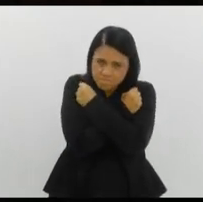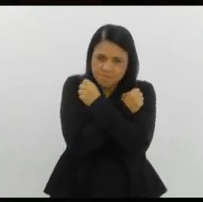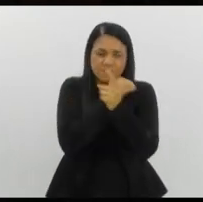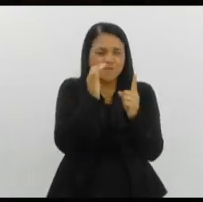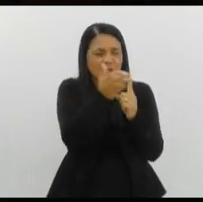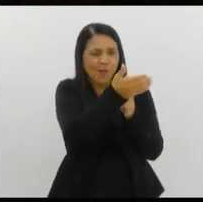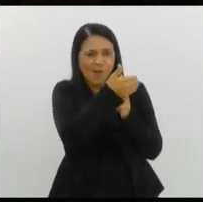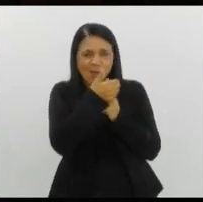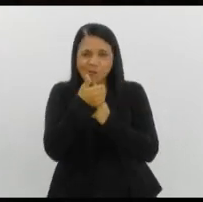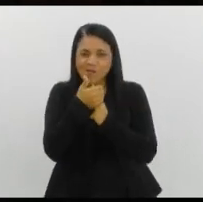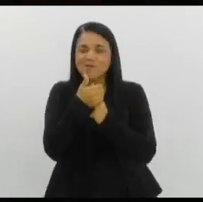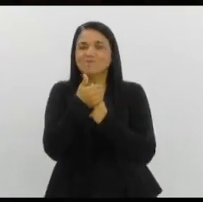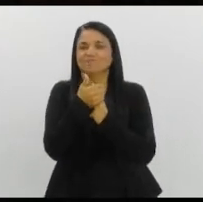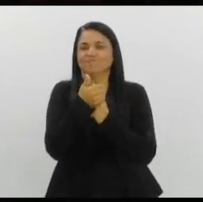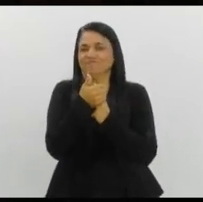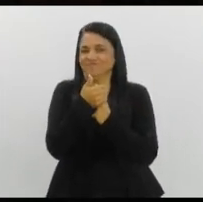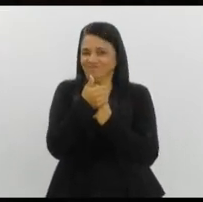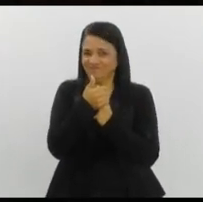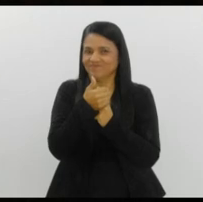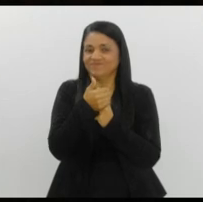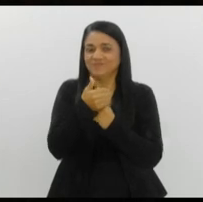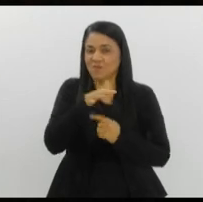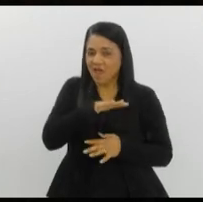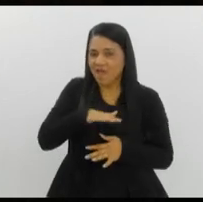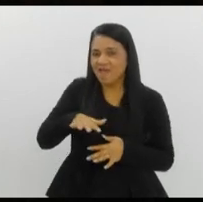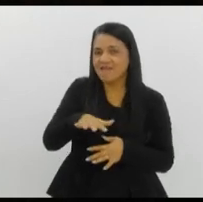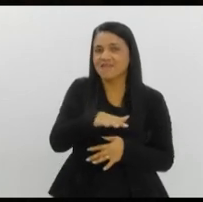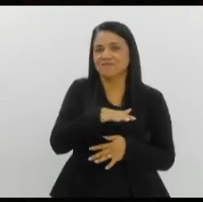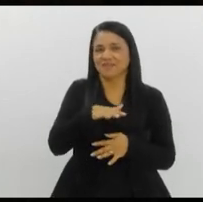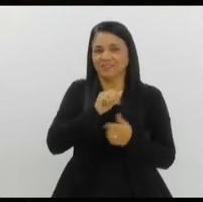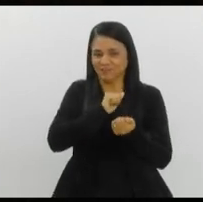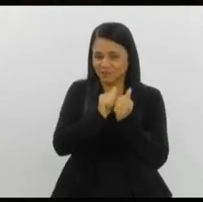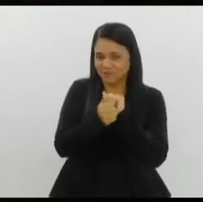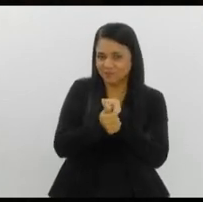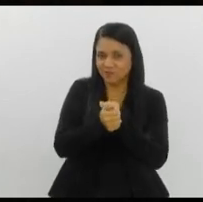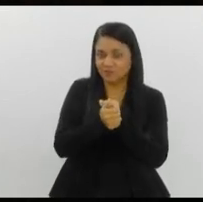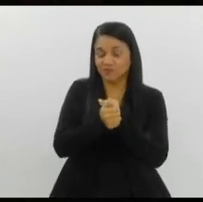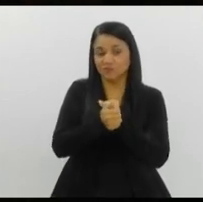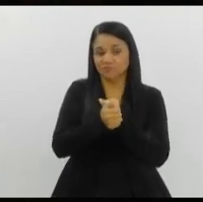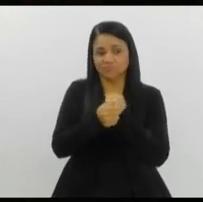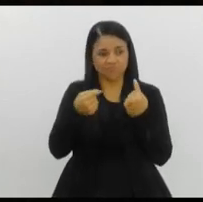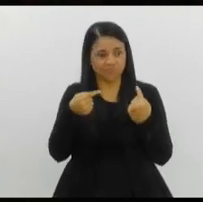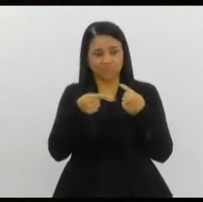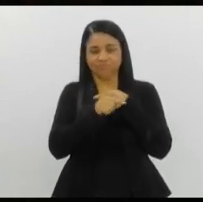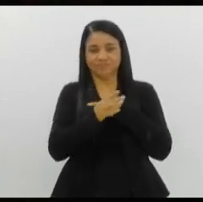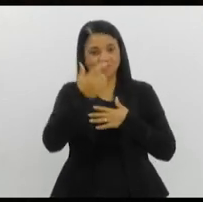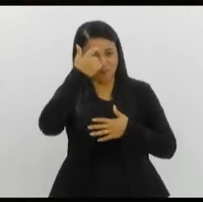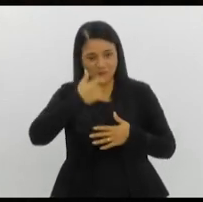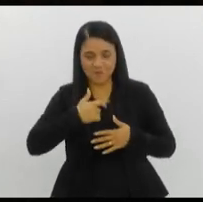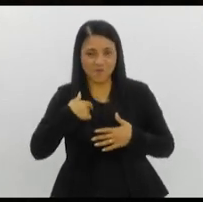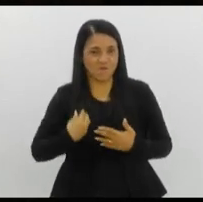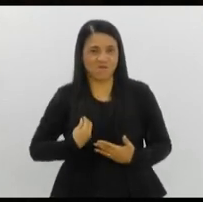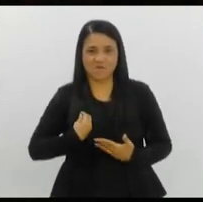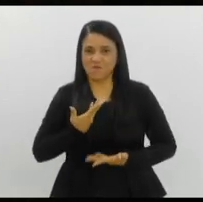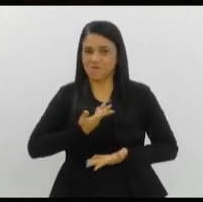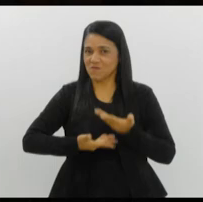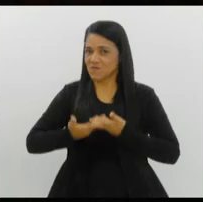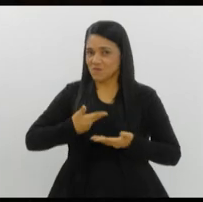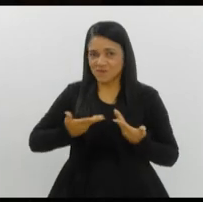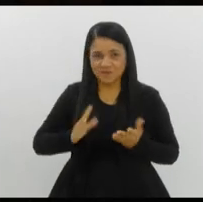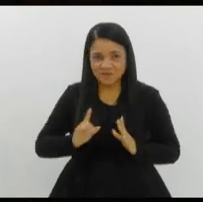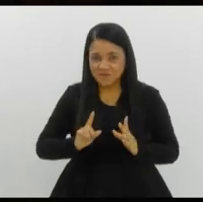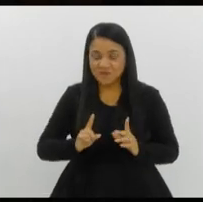permitiu adentrar um meio e um ambiente que até então não era o meu meio de convívio diário, e